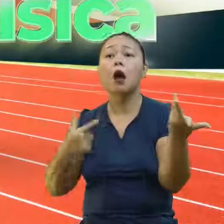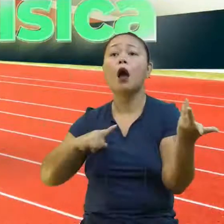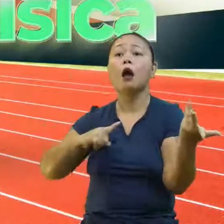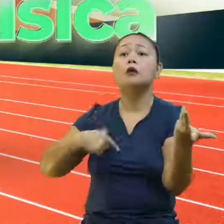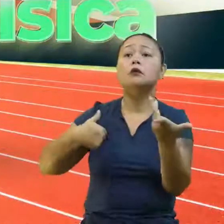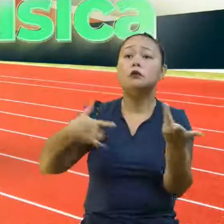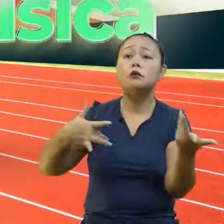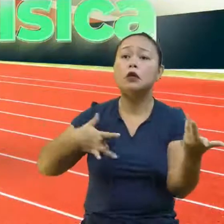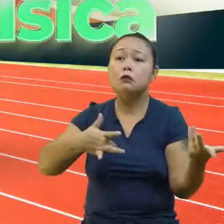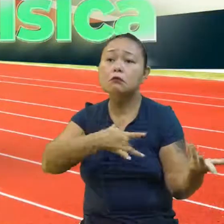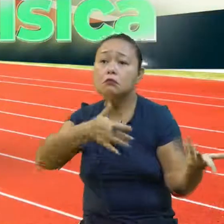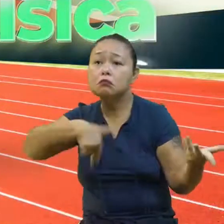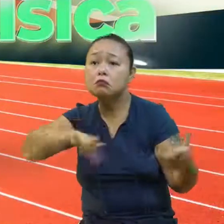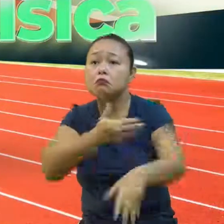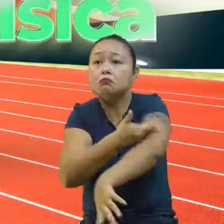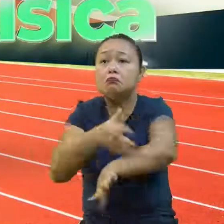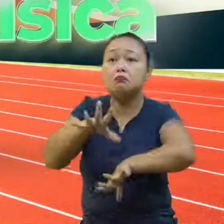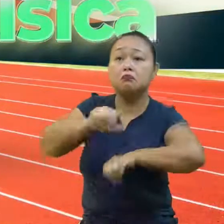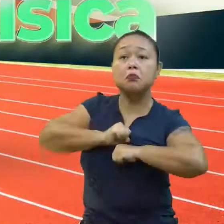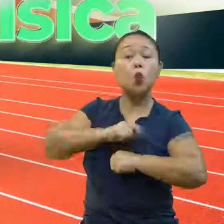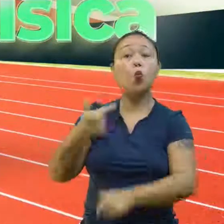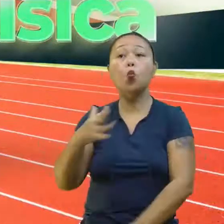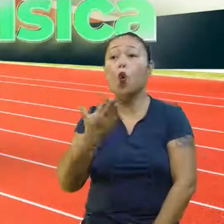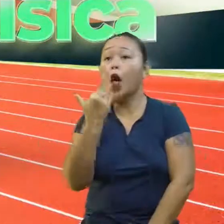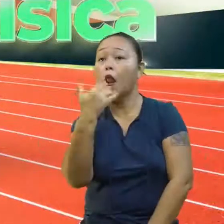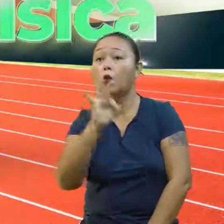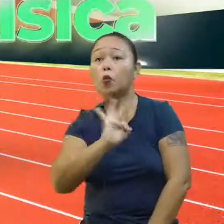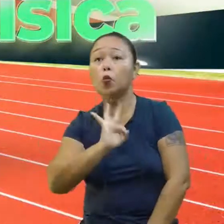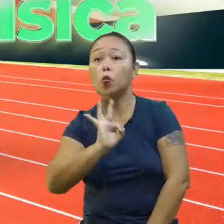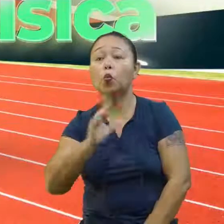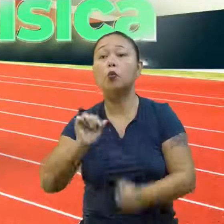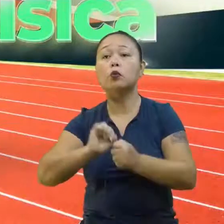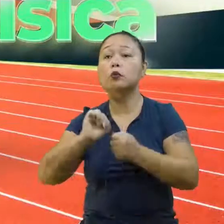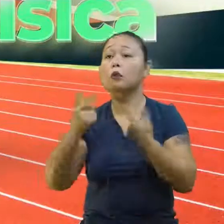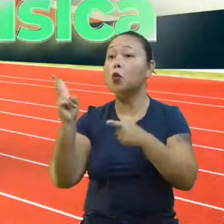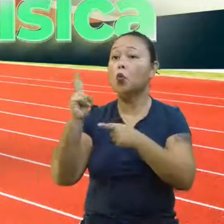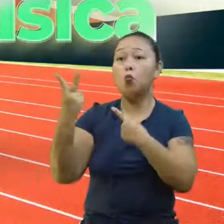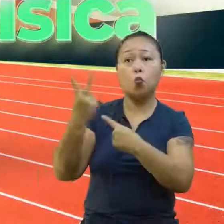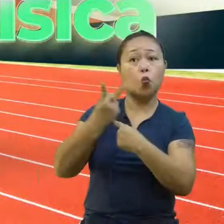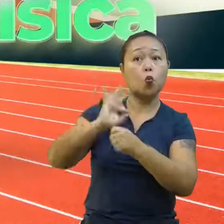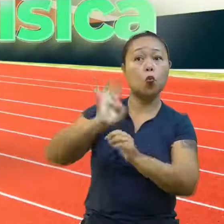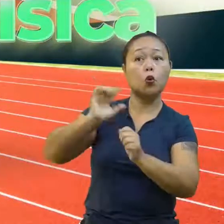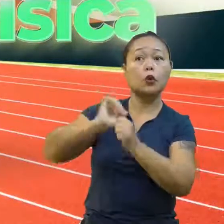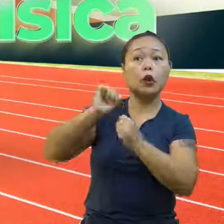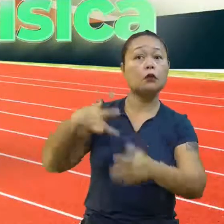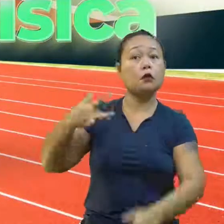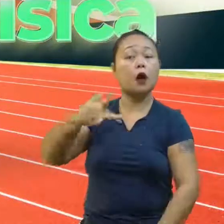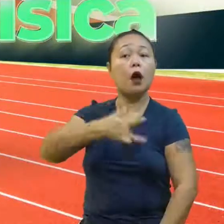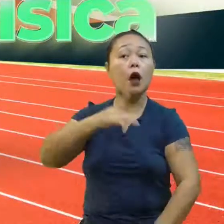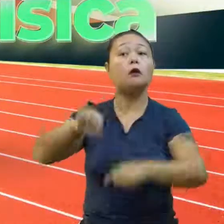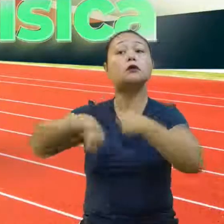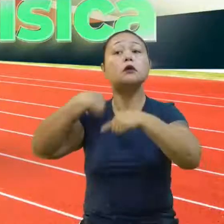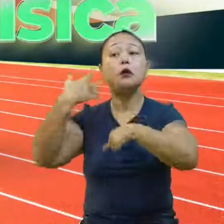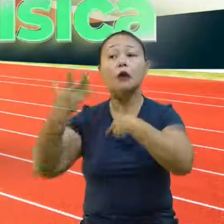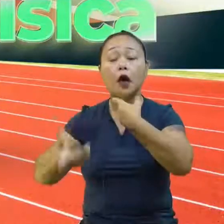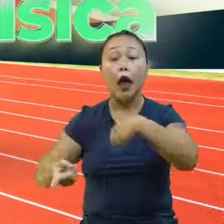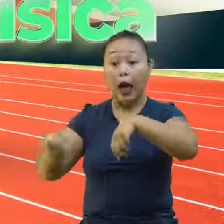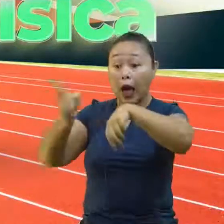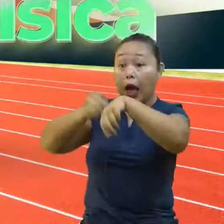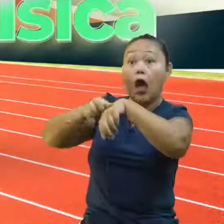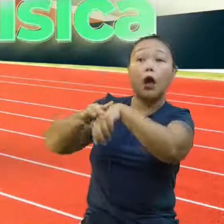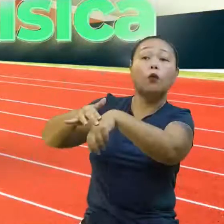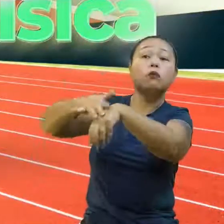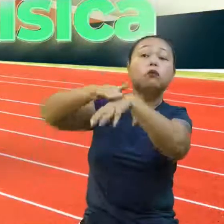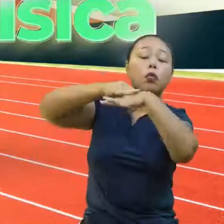saudáveis, sem alimentação, sem ter ali um cuidado com a minha saúde, aquela doença crônico-degenerativa pode